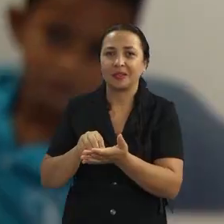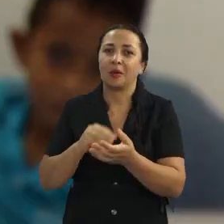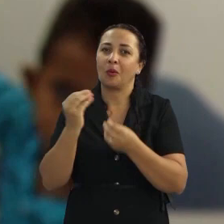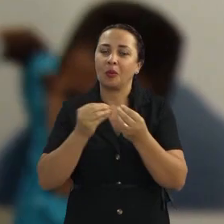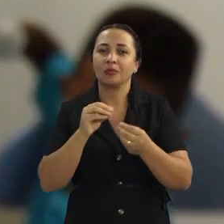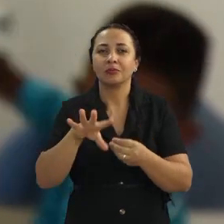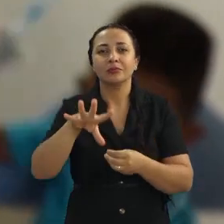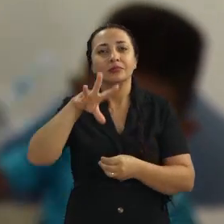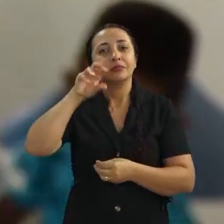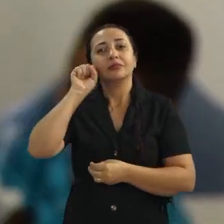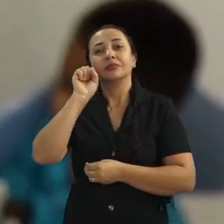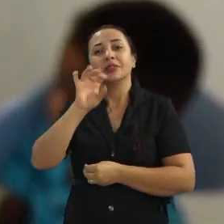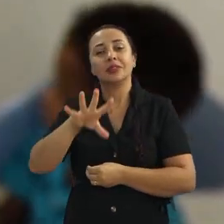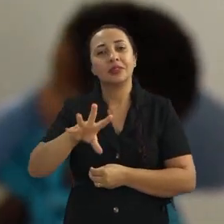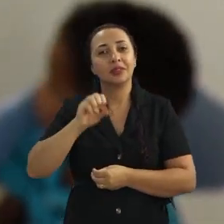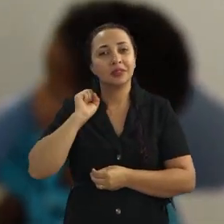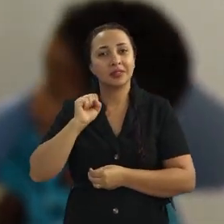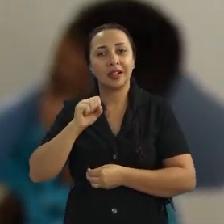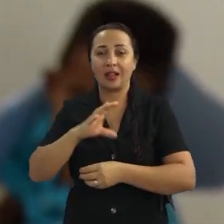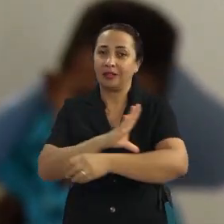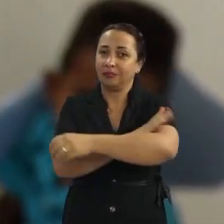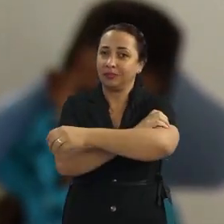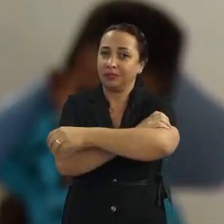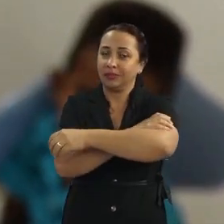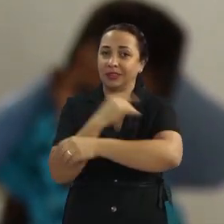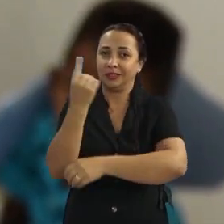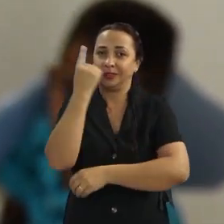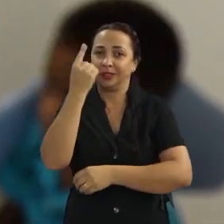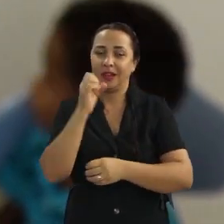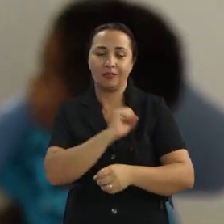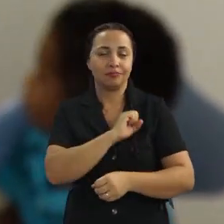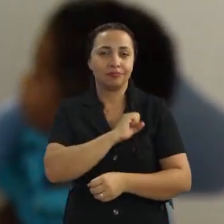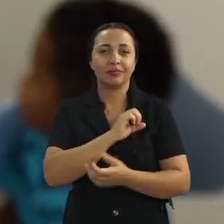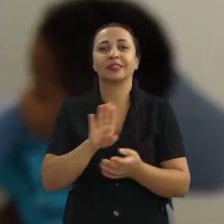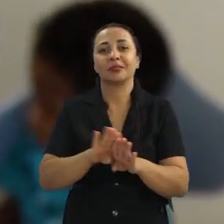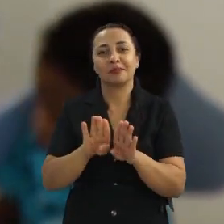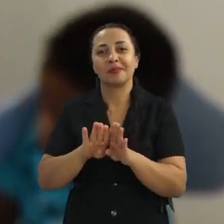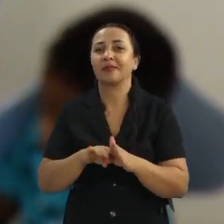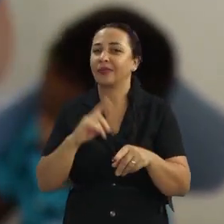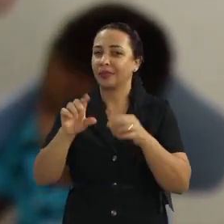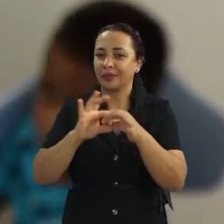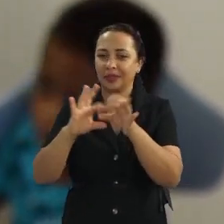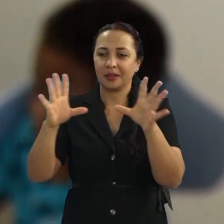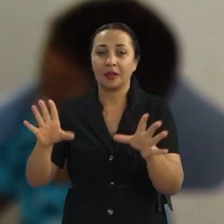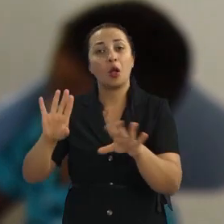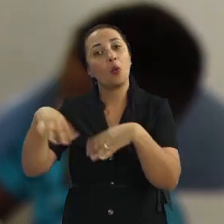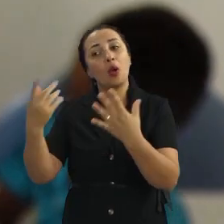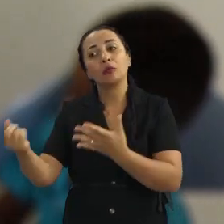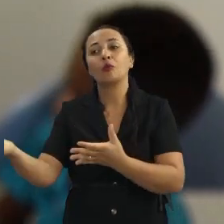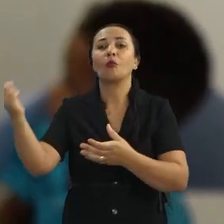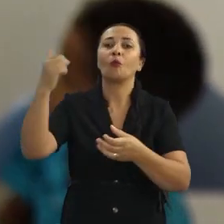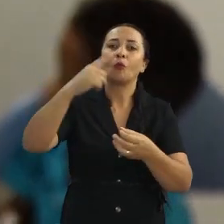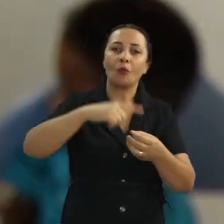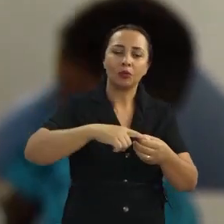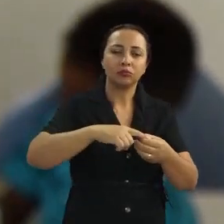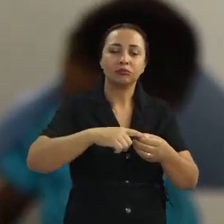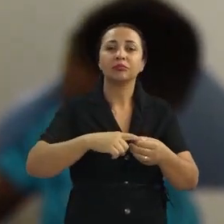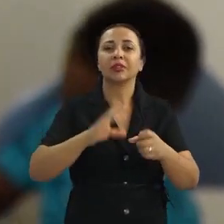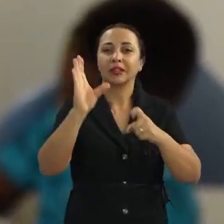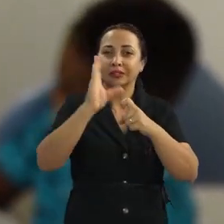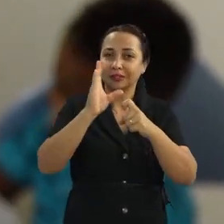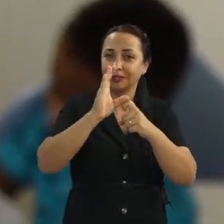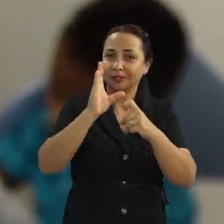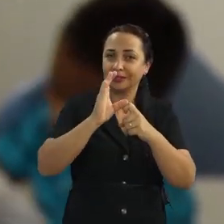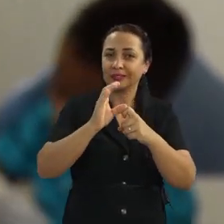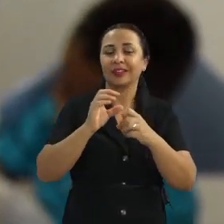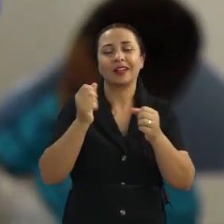recolhe como a oxigenação aí ficava fins a pressão arterial e a partir daí depois de liberado quando eles voltam e entram